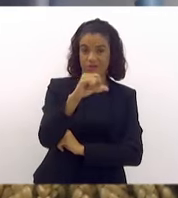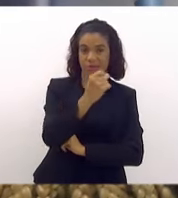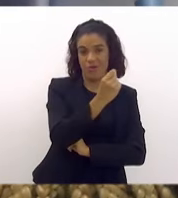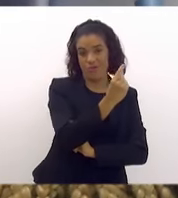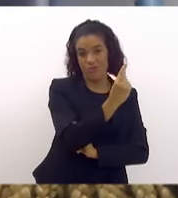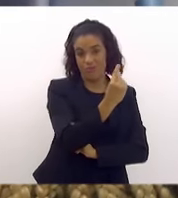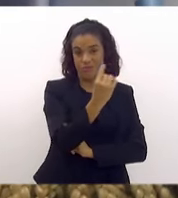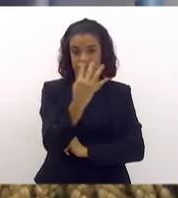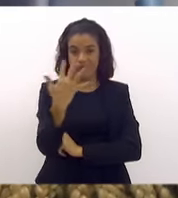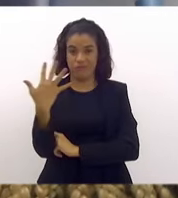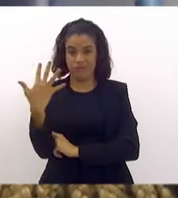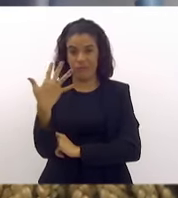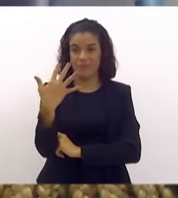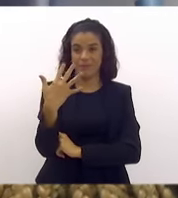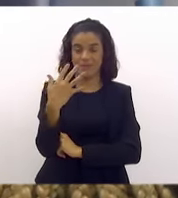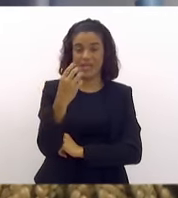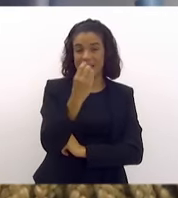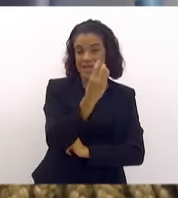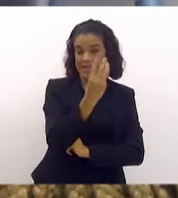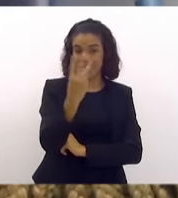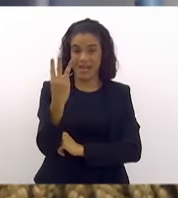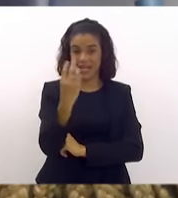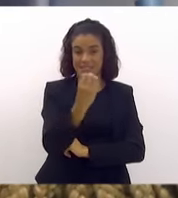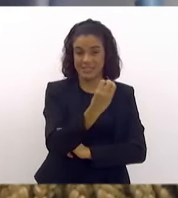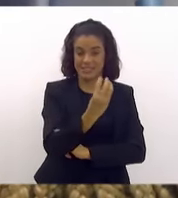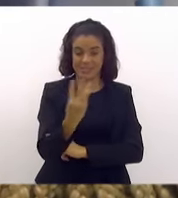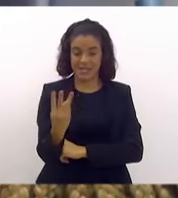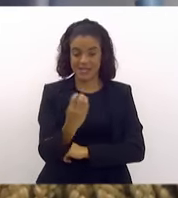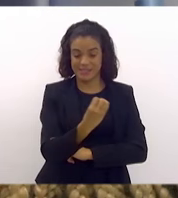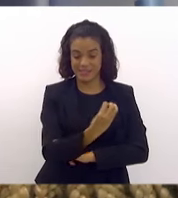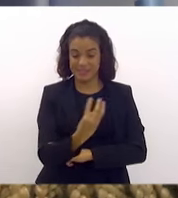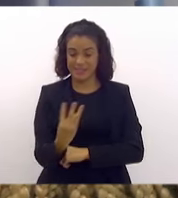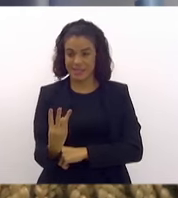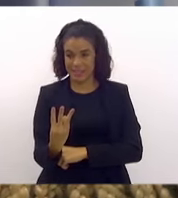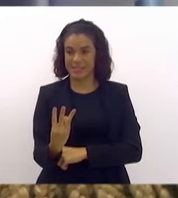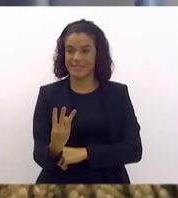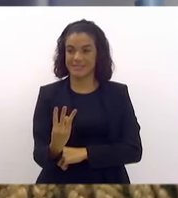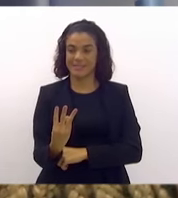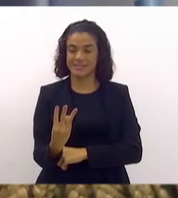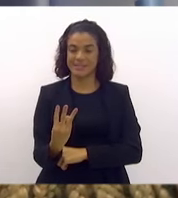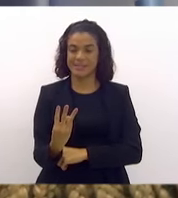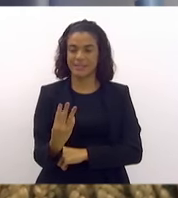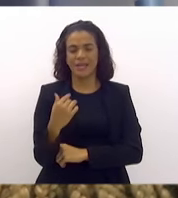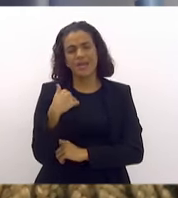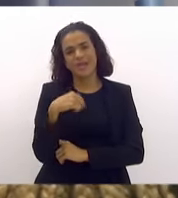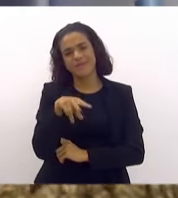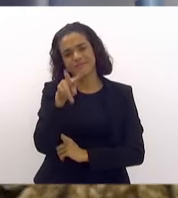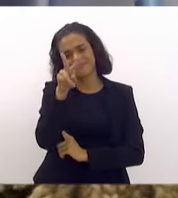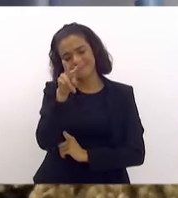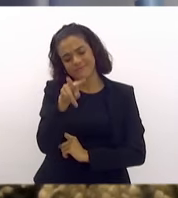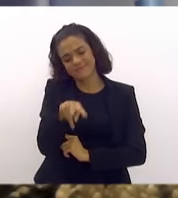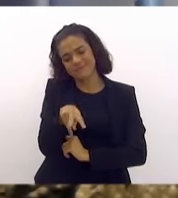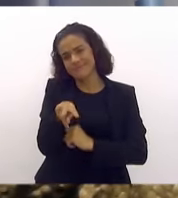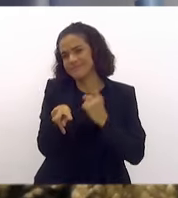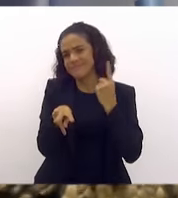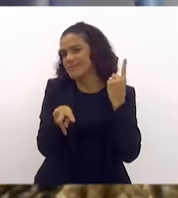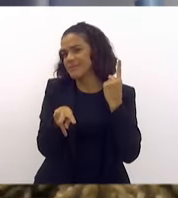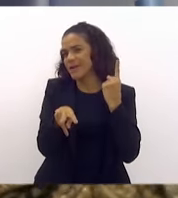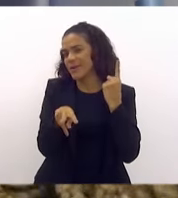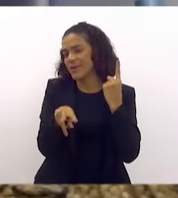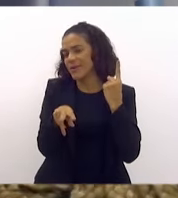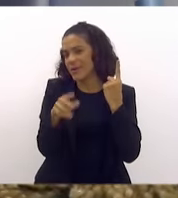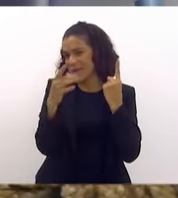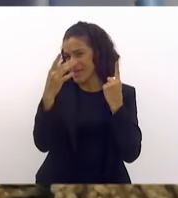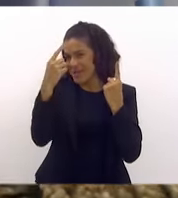três tr tr e ela me mostrou quando eu observei primeiro uma imagem